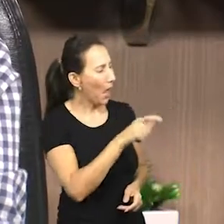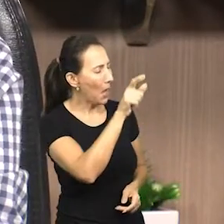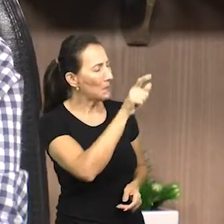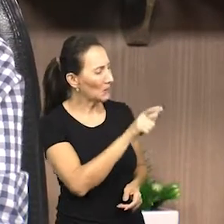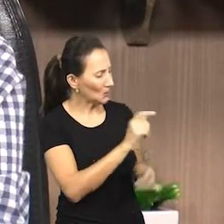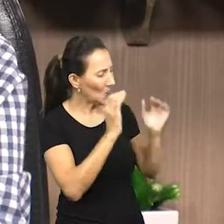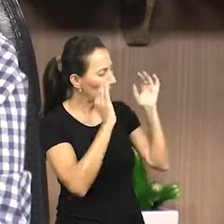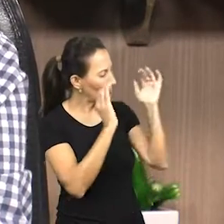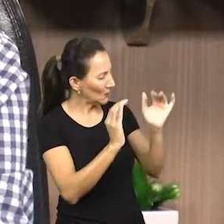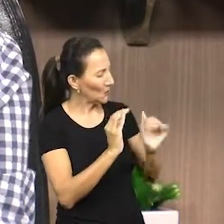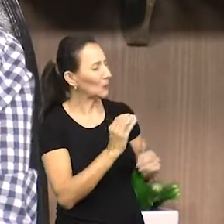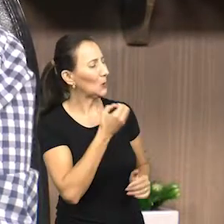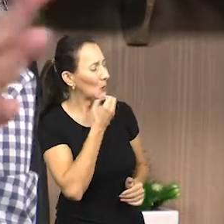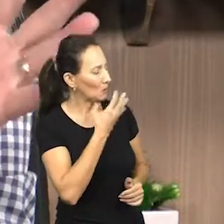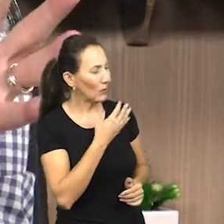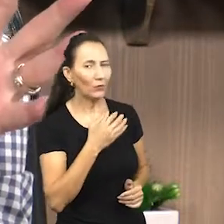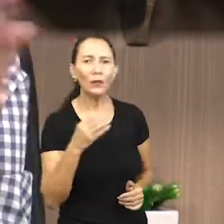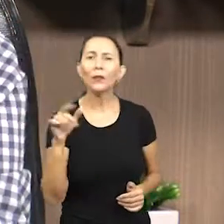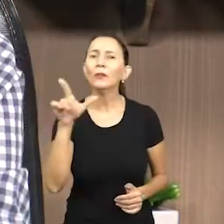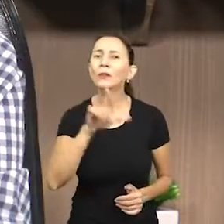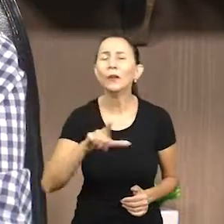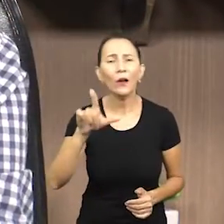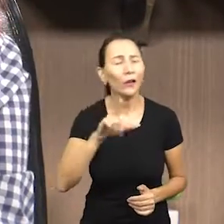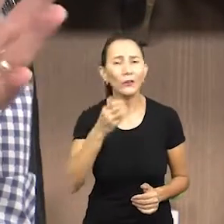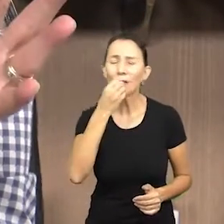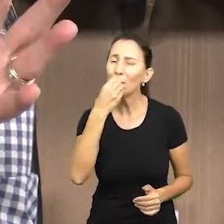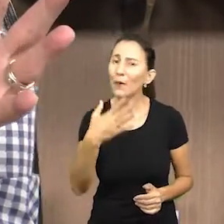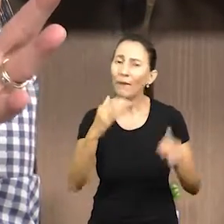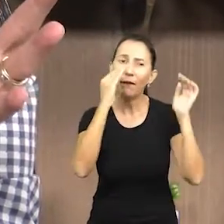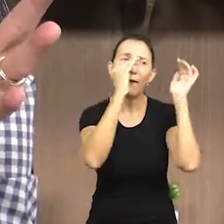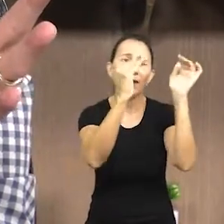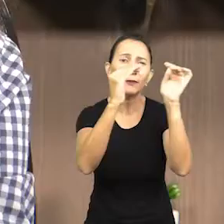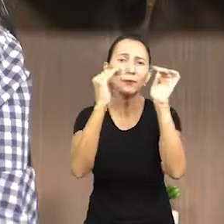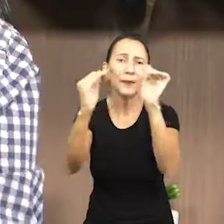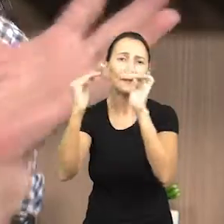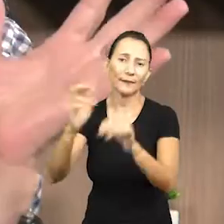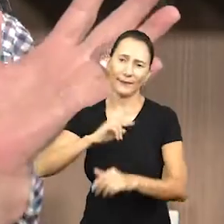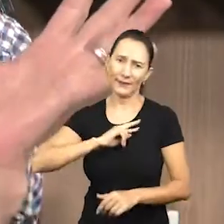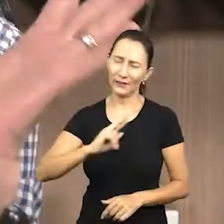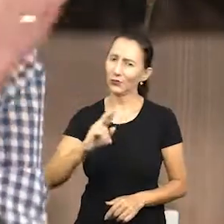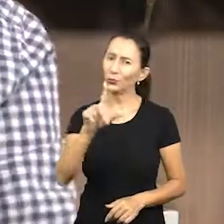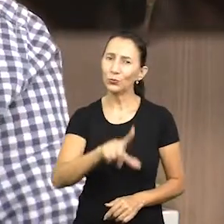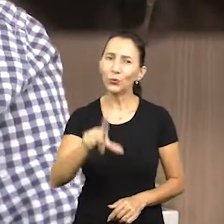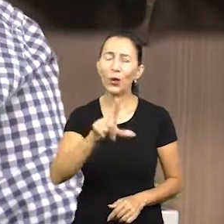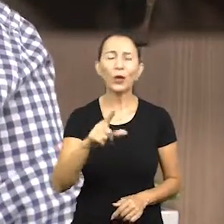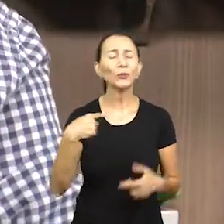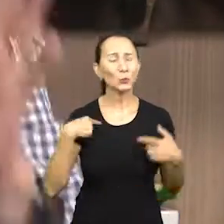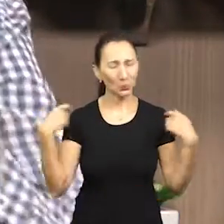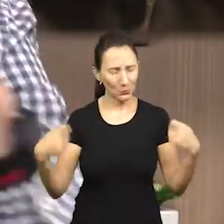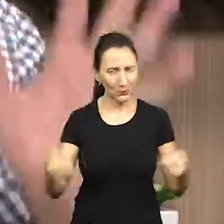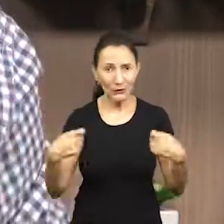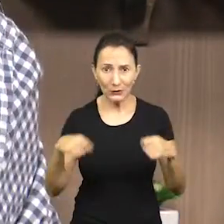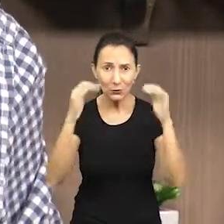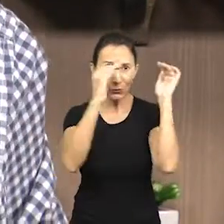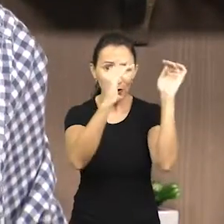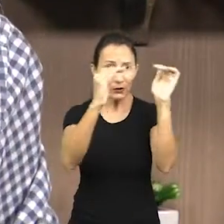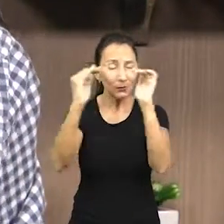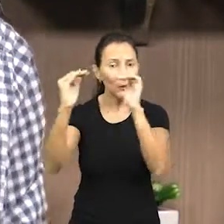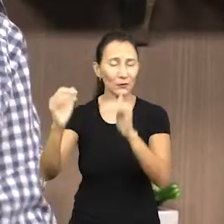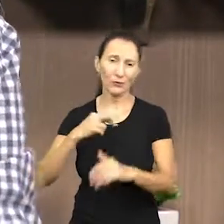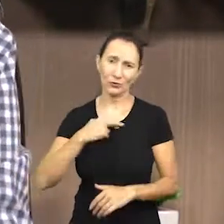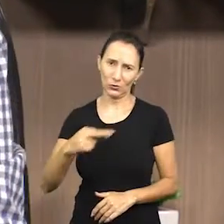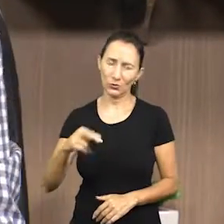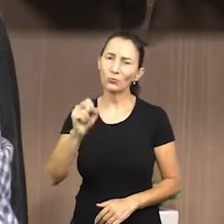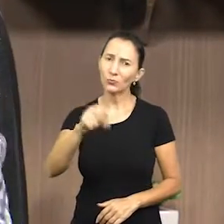eu respeitar todas as pessoas, todas as religiões. Eu tenho que respeitar todos eles.